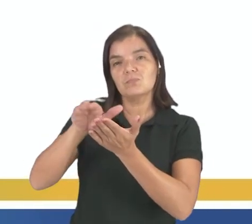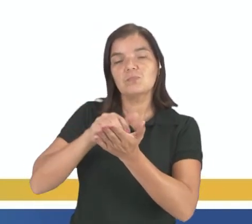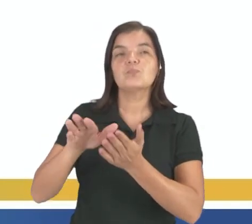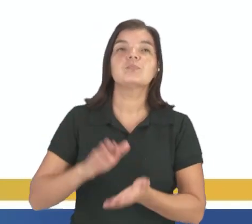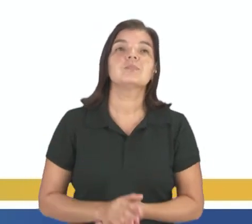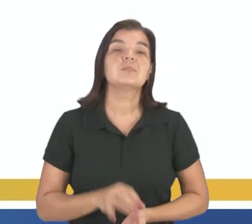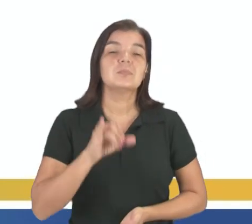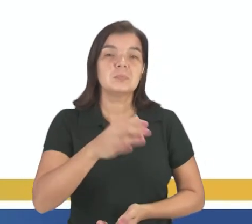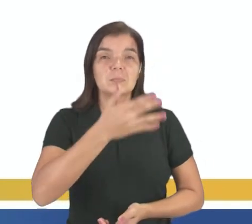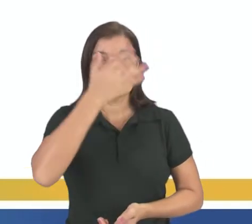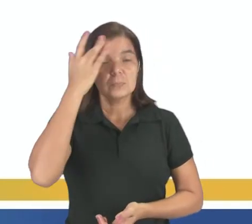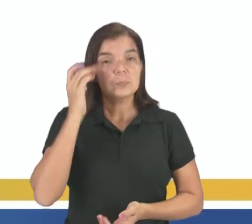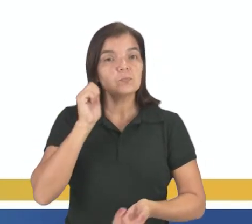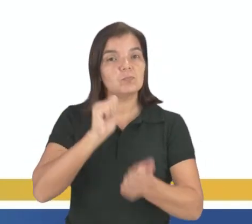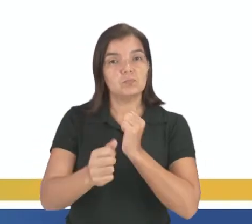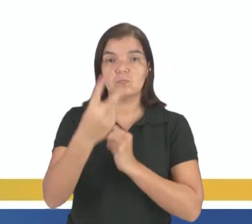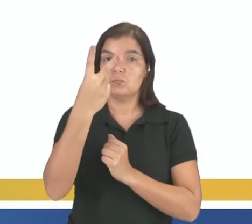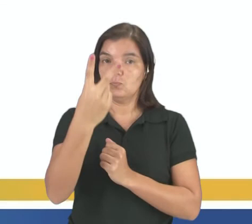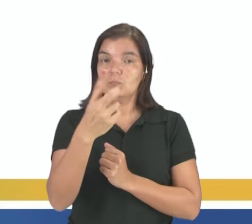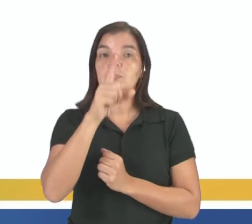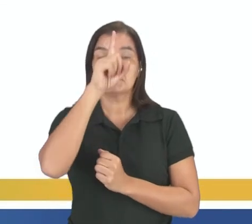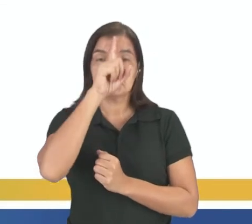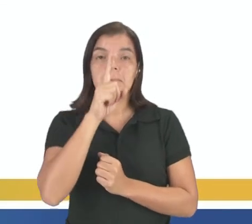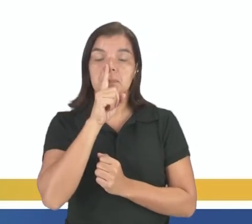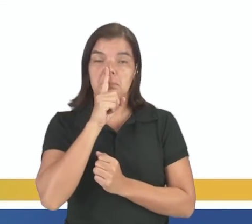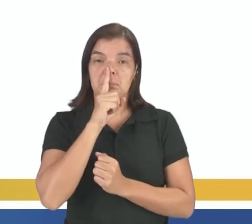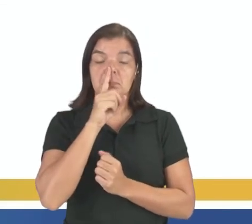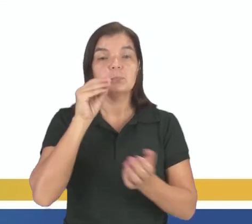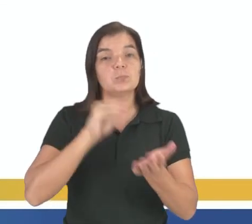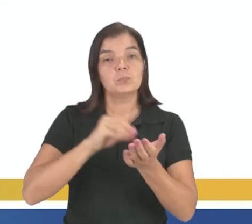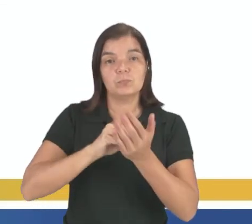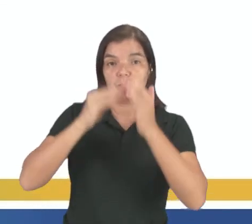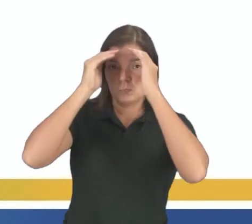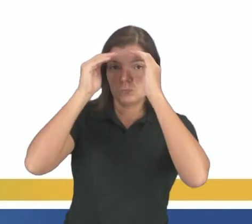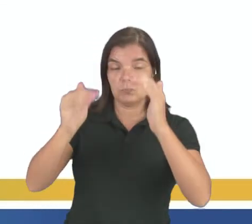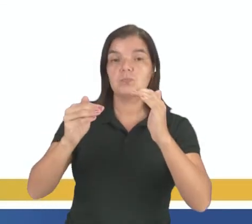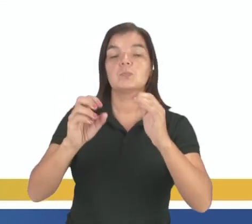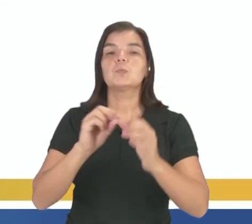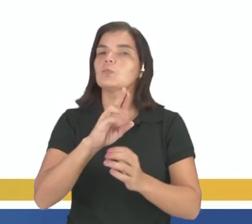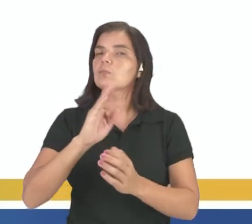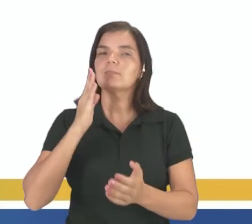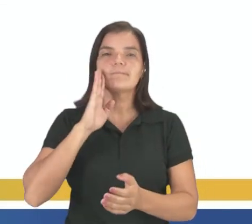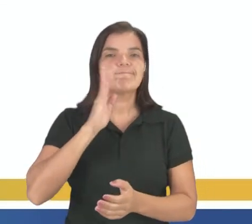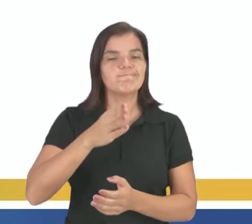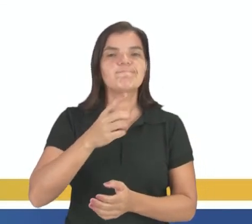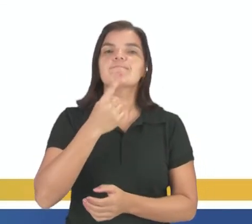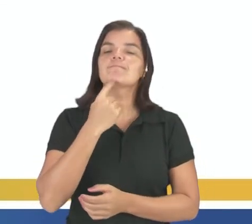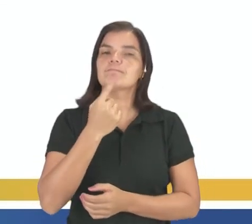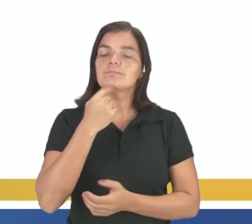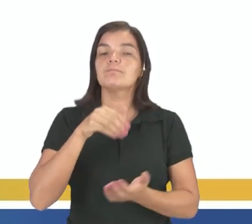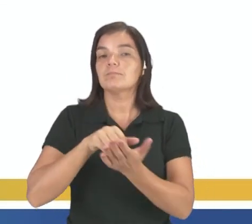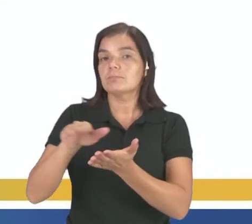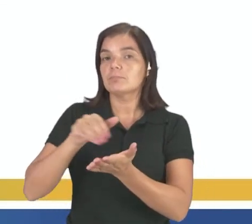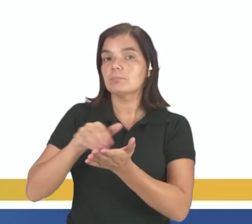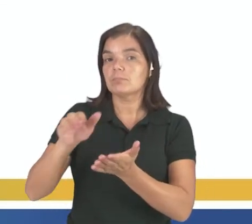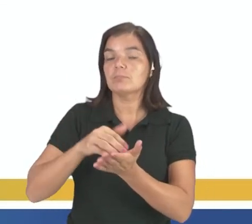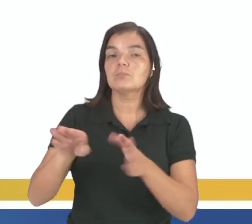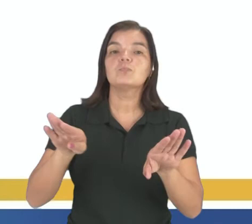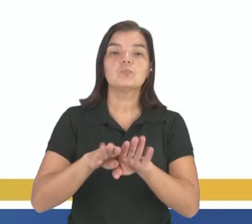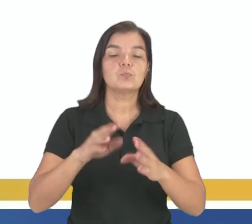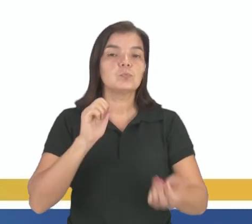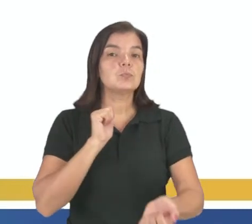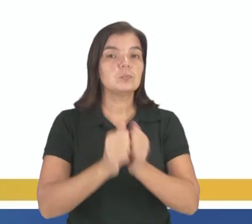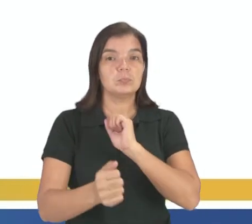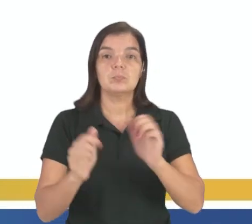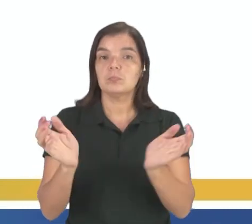caso um jogador com molho dois cartões amarelos por indisciplina ou receba diretamente o cartão vermelho ele será expulso da partida